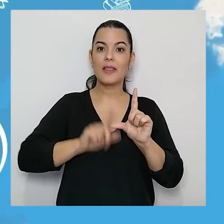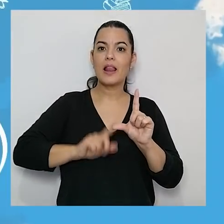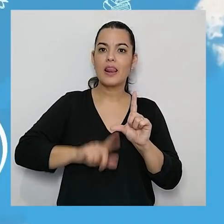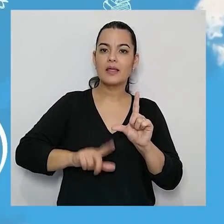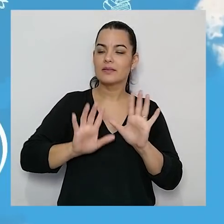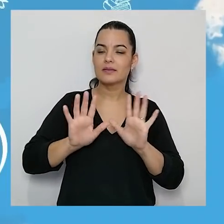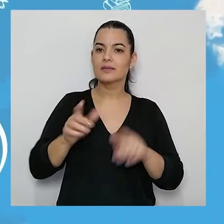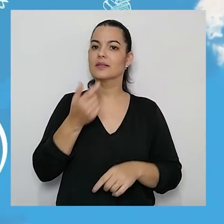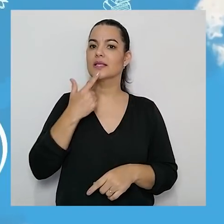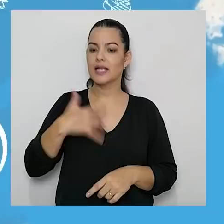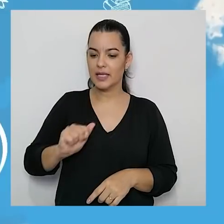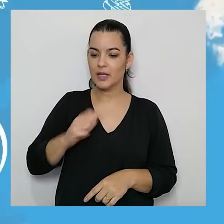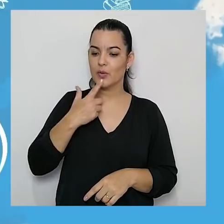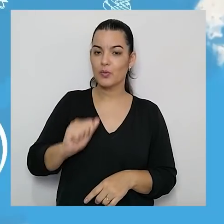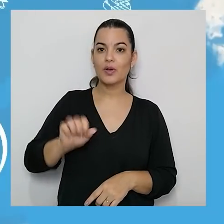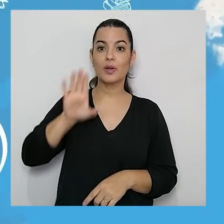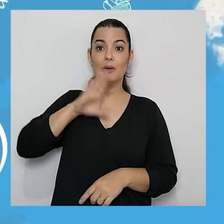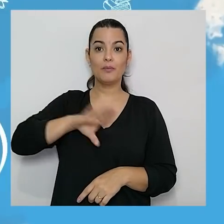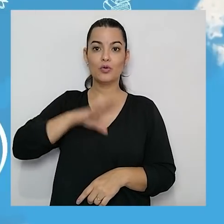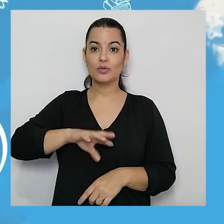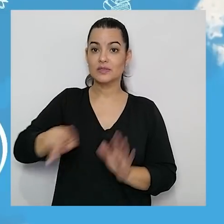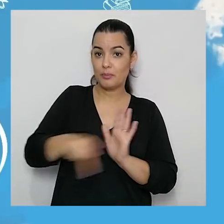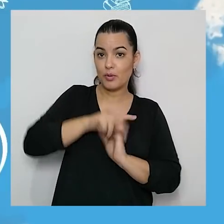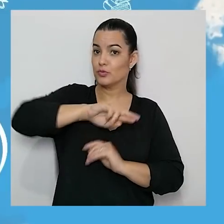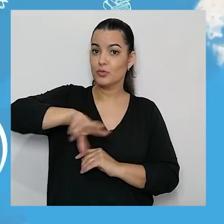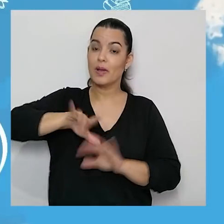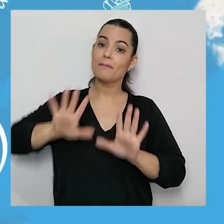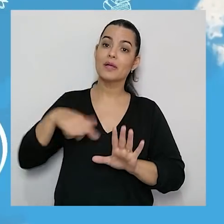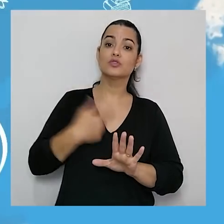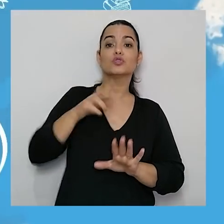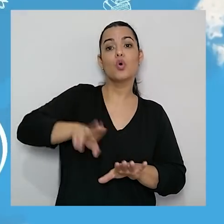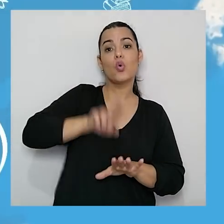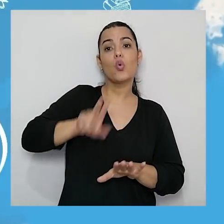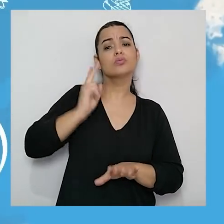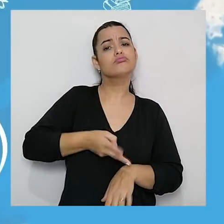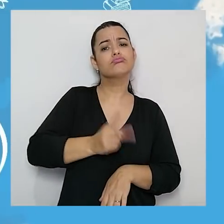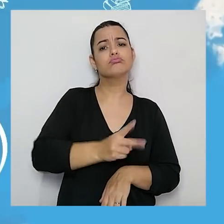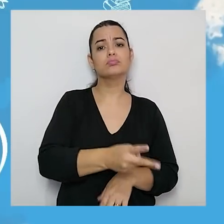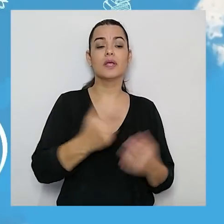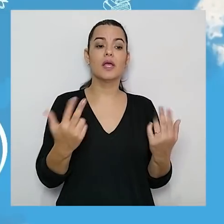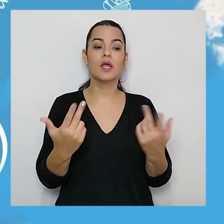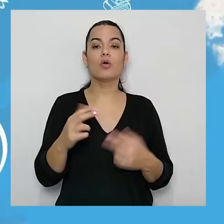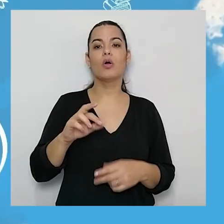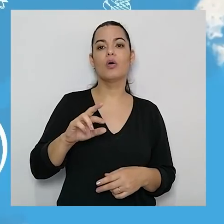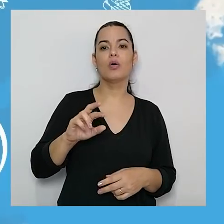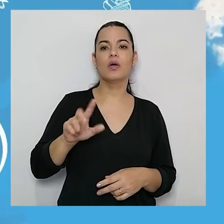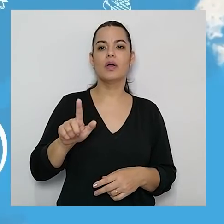nós as utilizamos com tanta frequência, assim como acontece com os